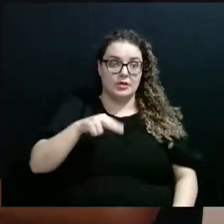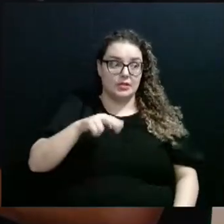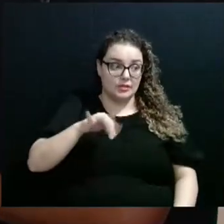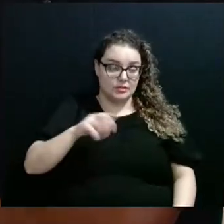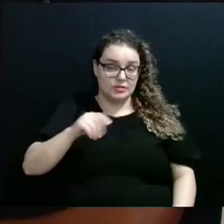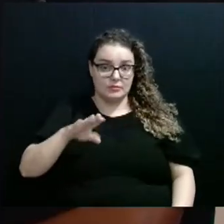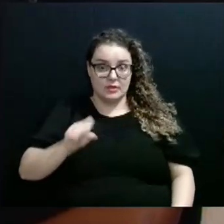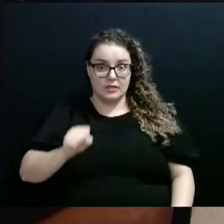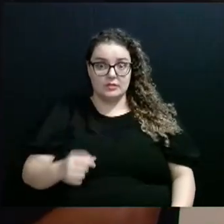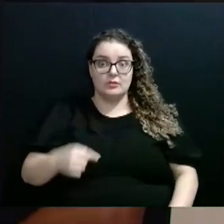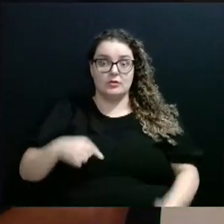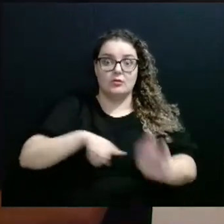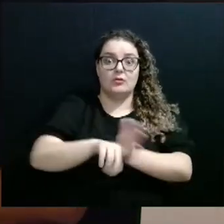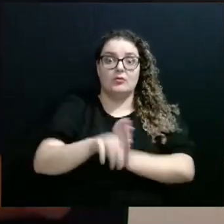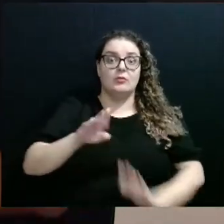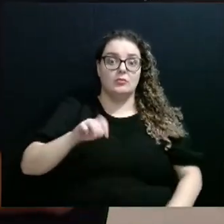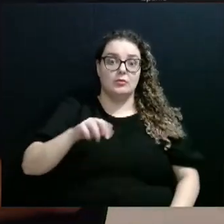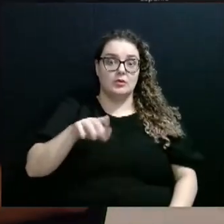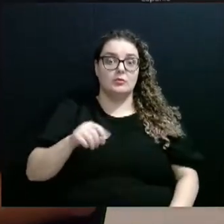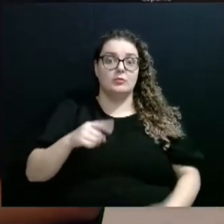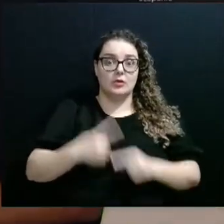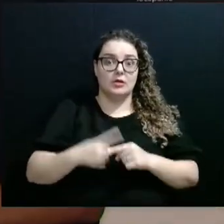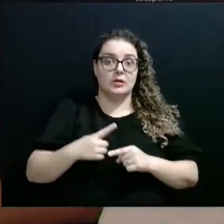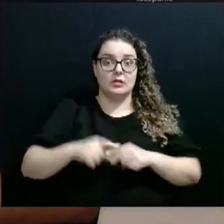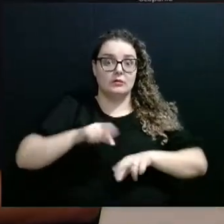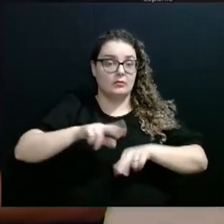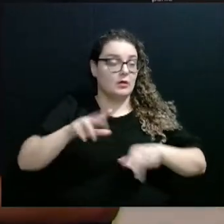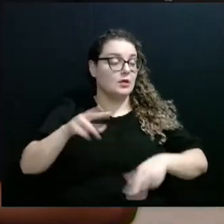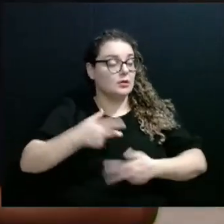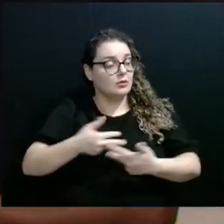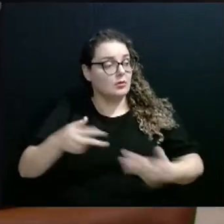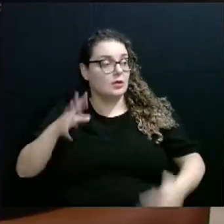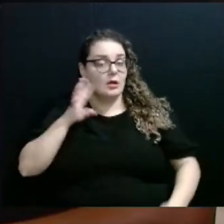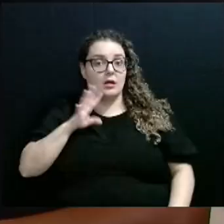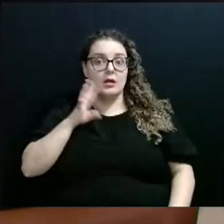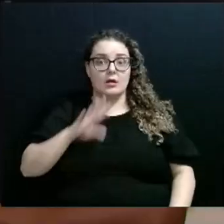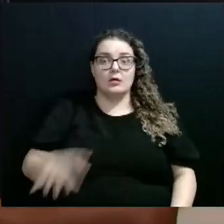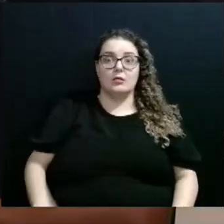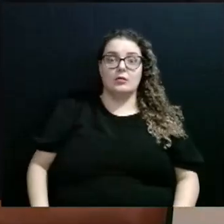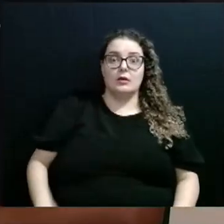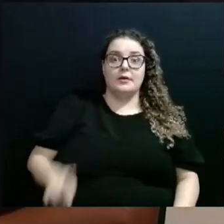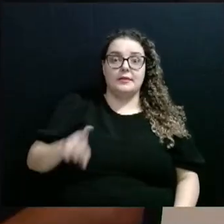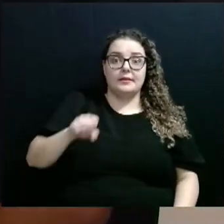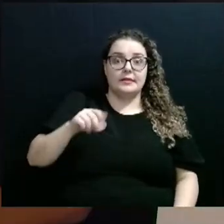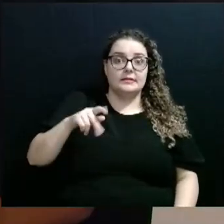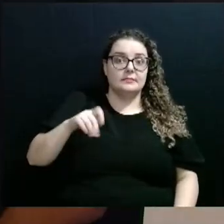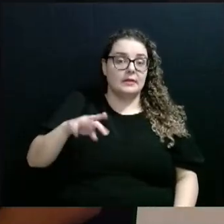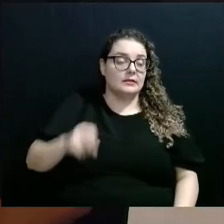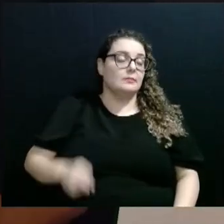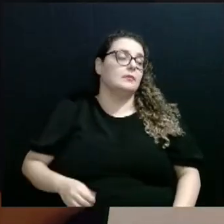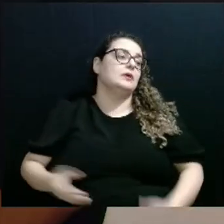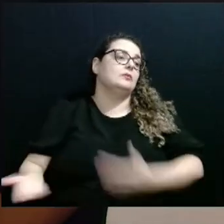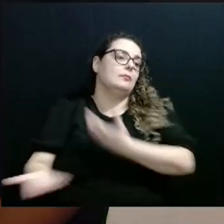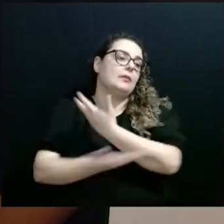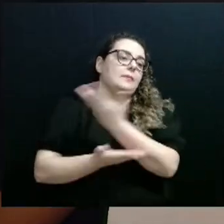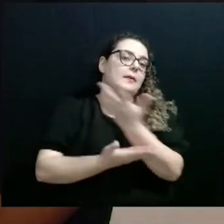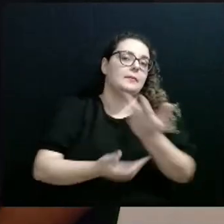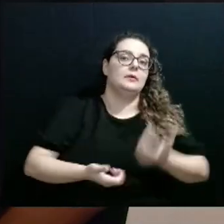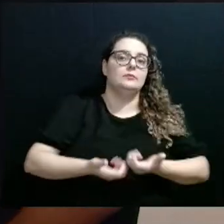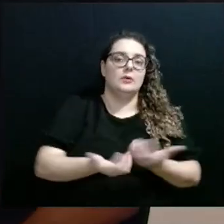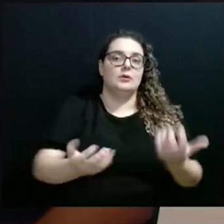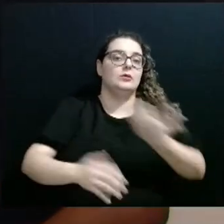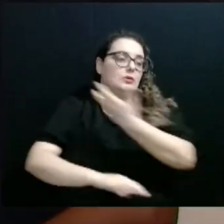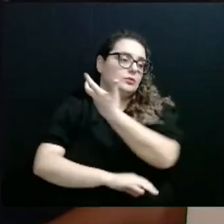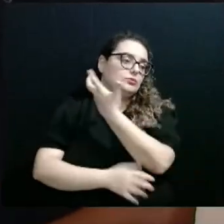para o Bruno aqui, porque tem bastante coisa bacana, desmatamento, queimadas, atividades agropecuárias. Vamos falar um pouquinho